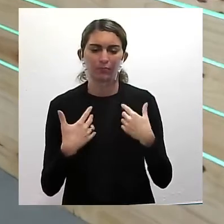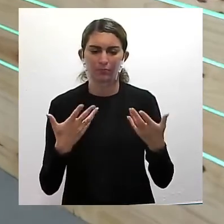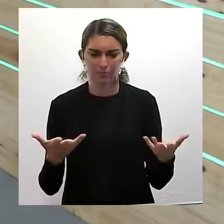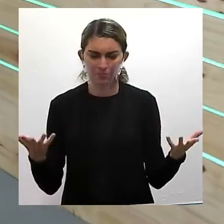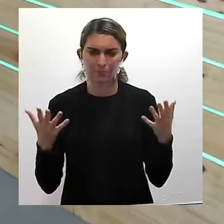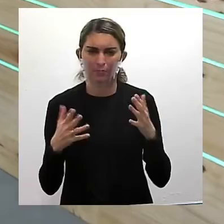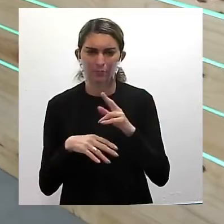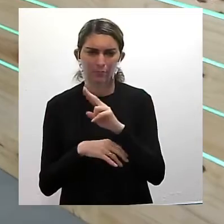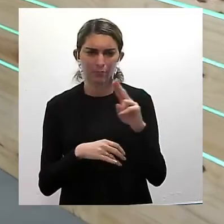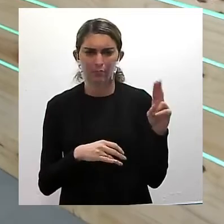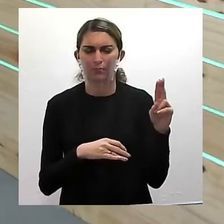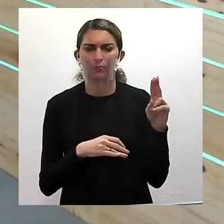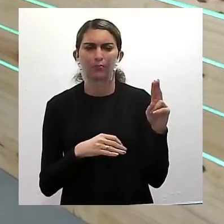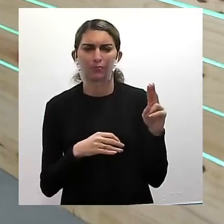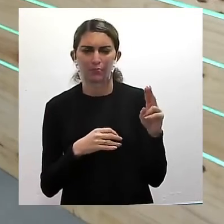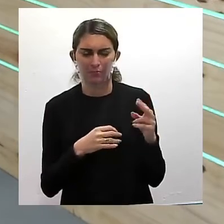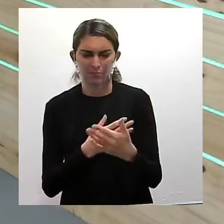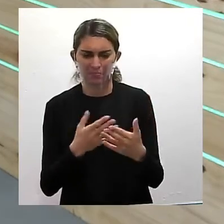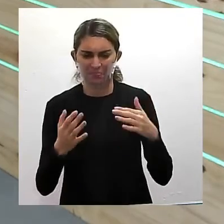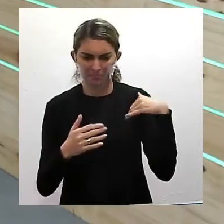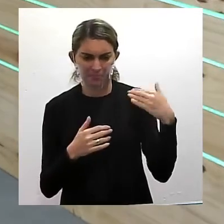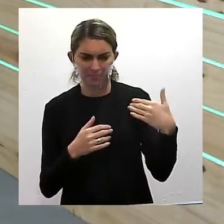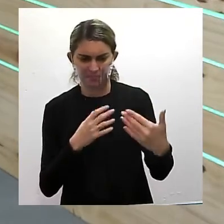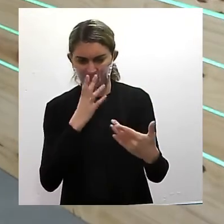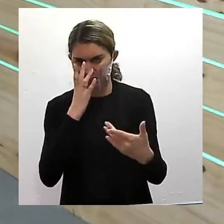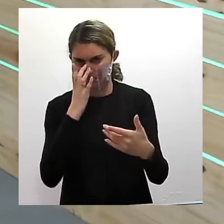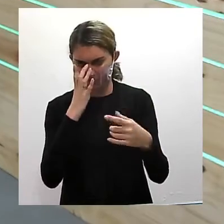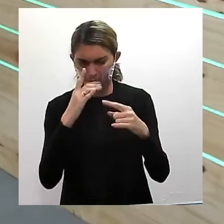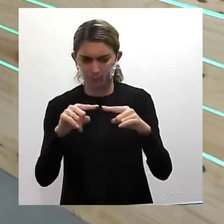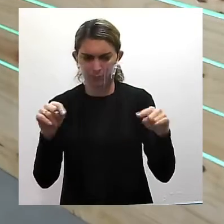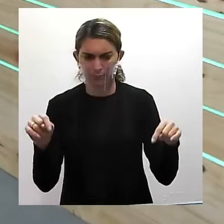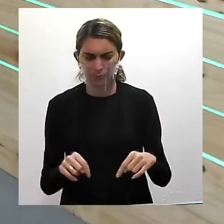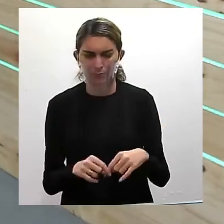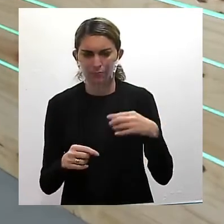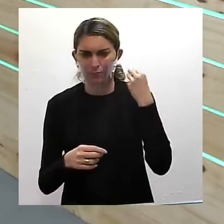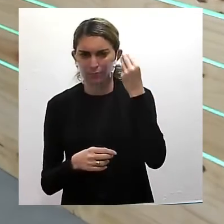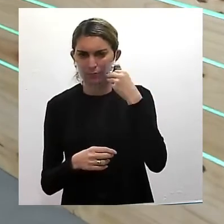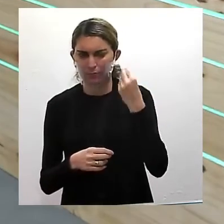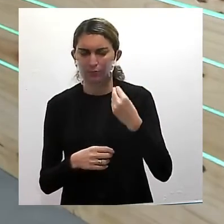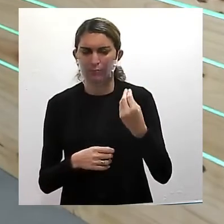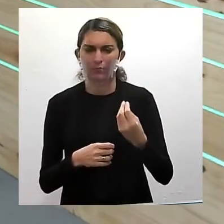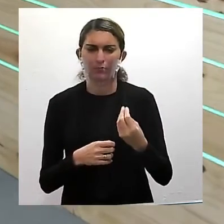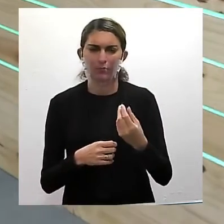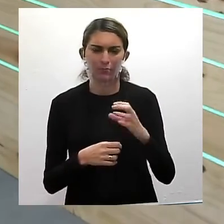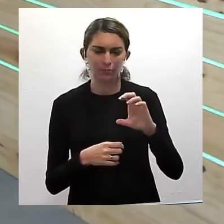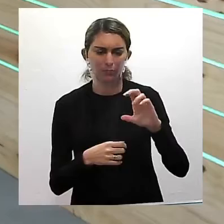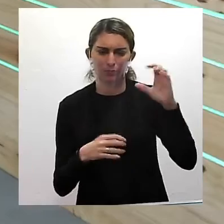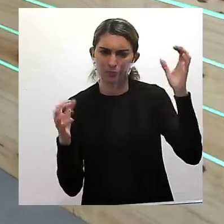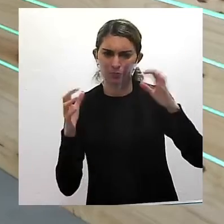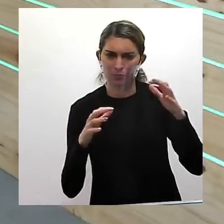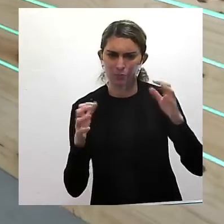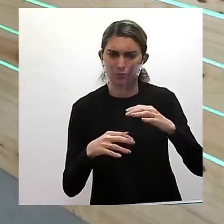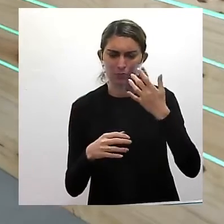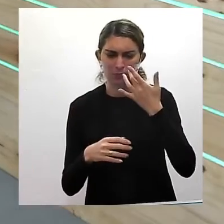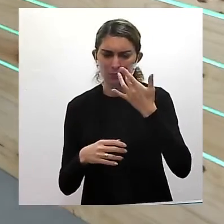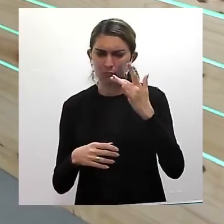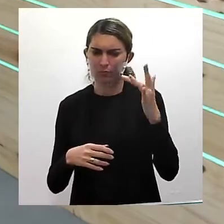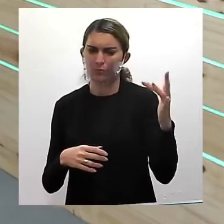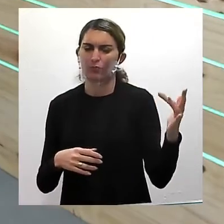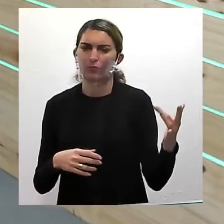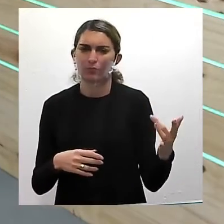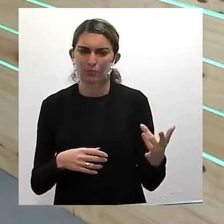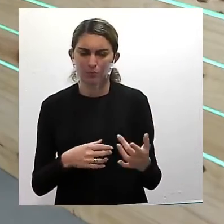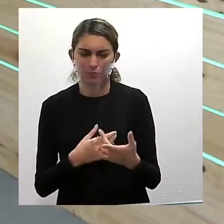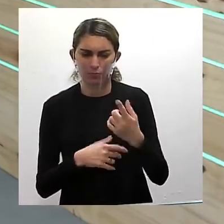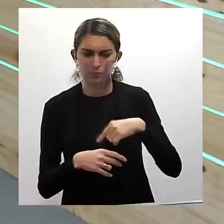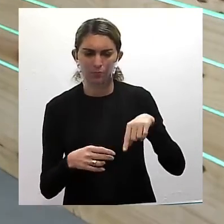nós chamamos isso no dia a dia da sala de aula, da experimentação no laboratório, de chuva de ouro, certo? Então,